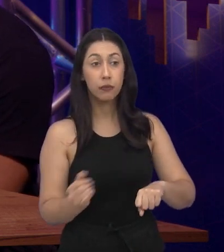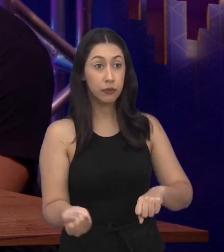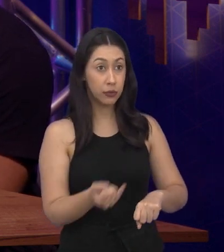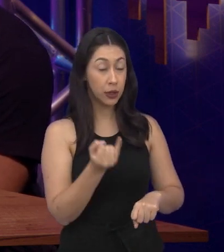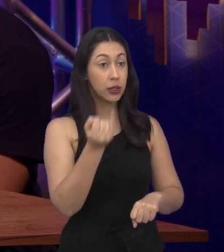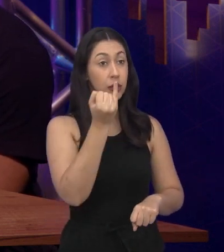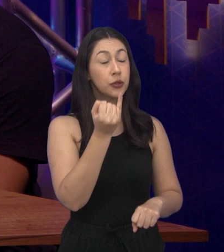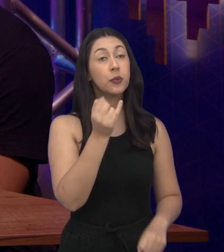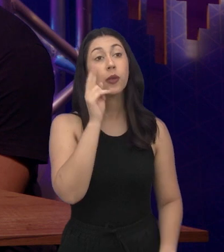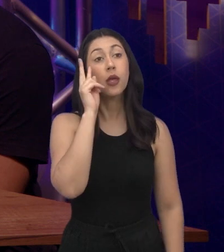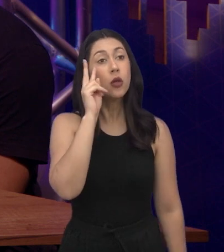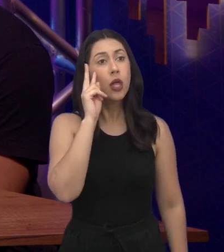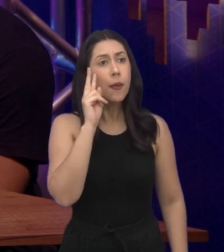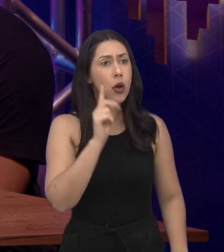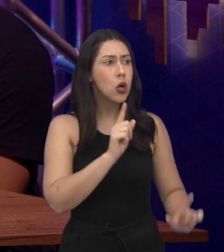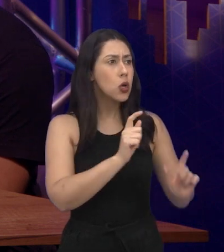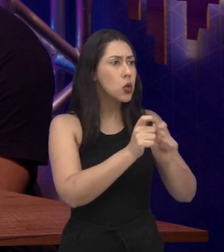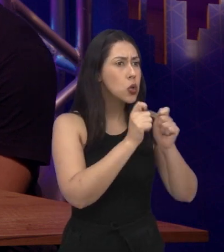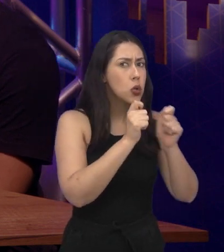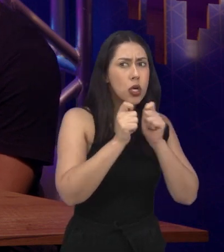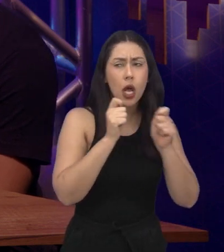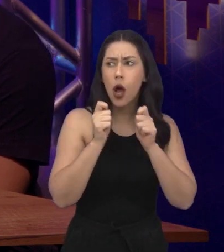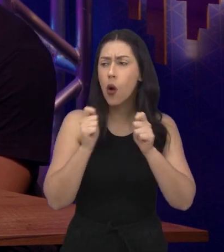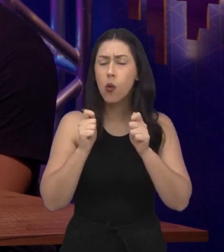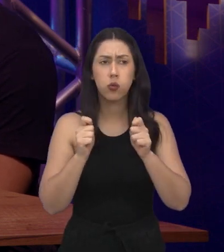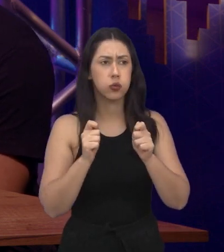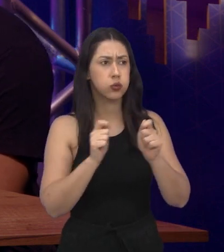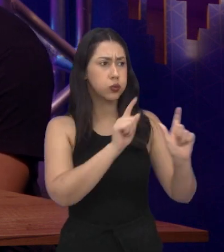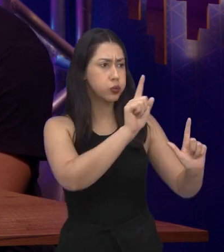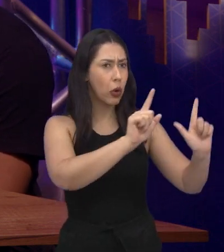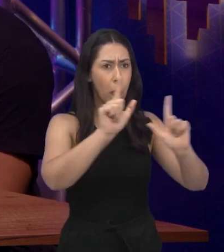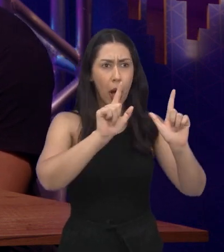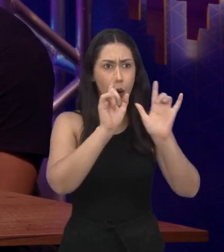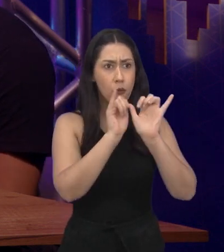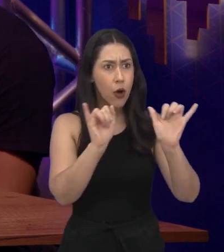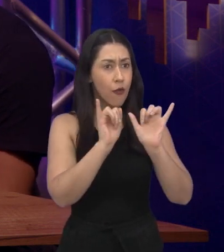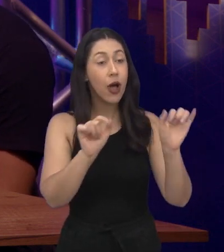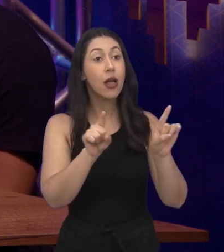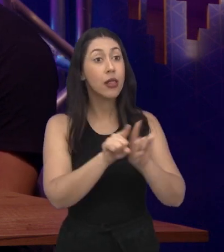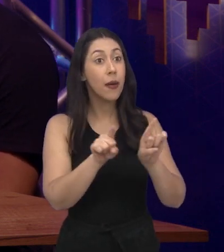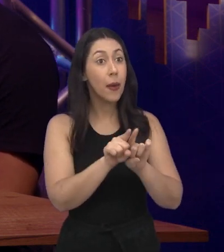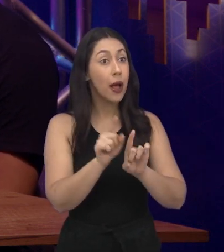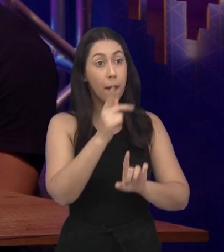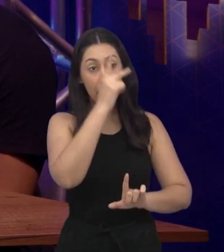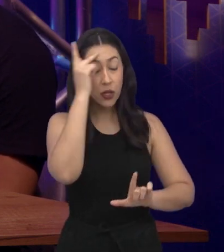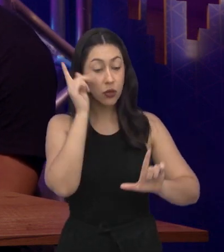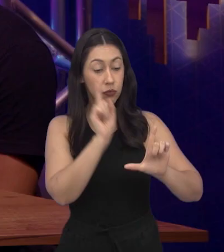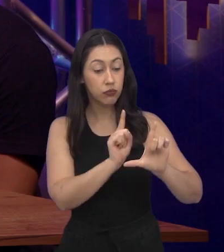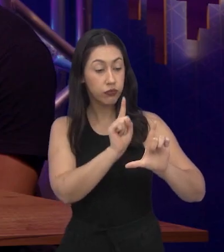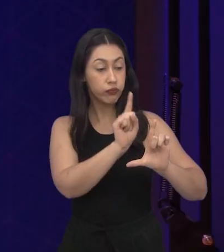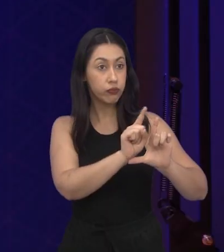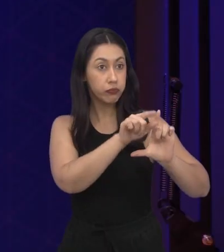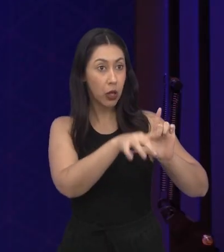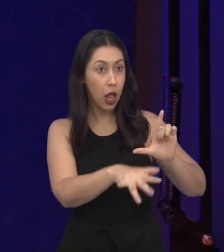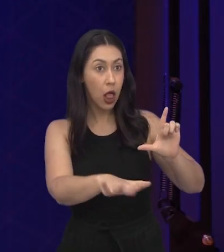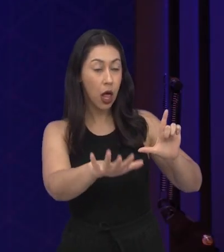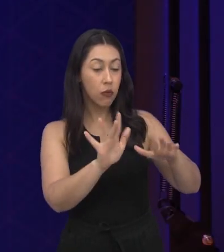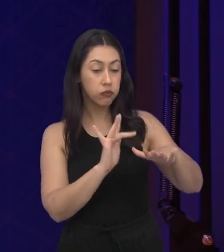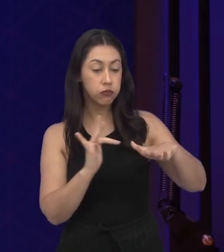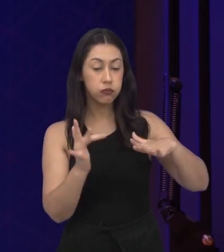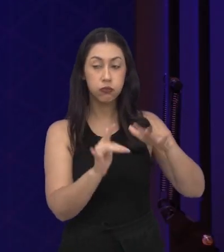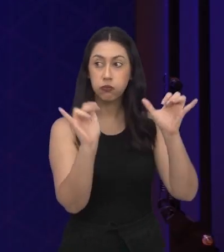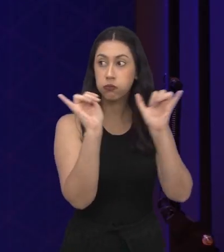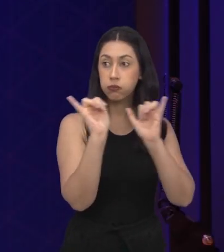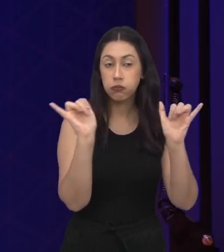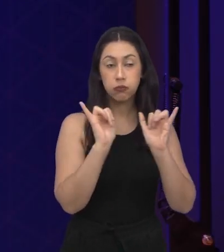Eu lembro que todos os noticiários estavam falando sobre isso, que muitos influenciadores estavam falando sobre isso nas redes